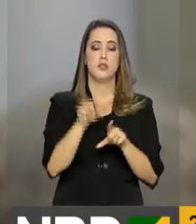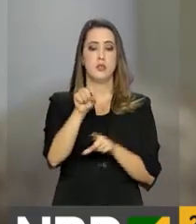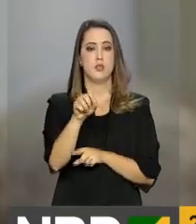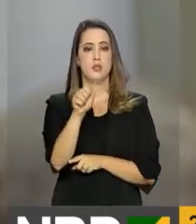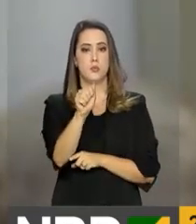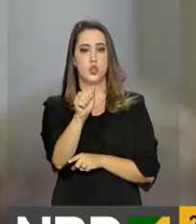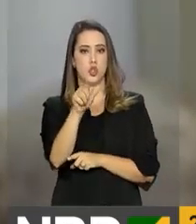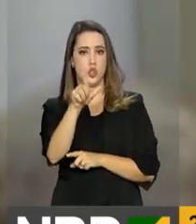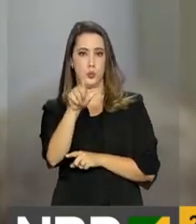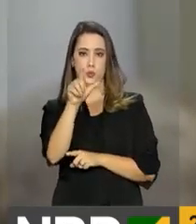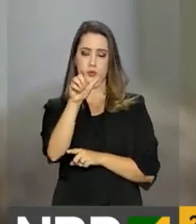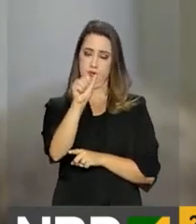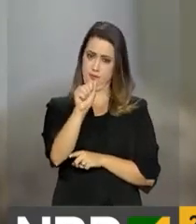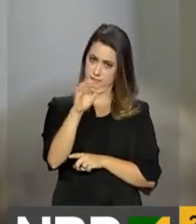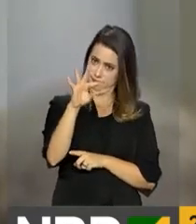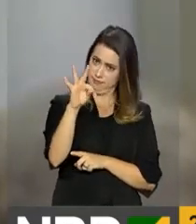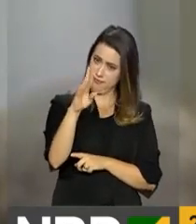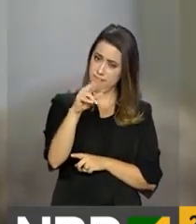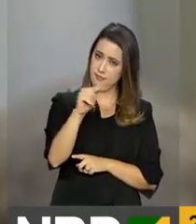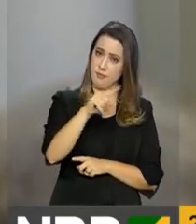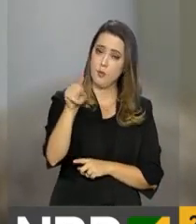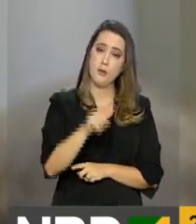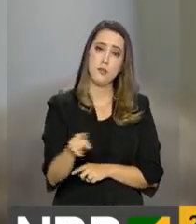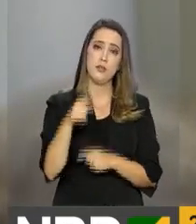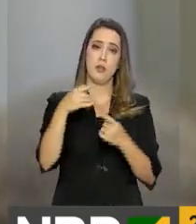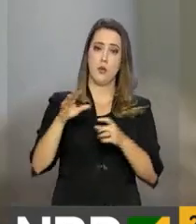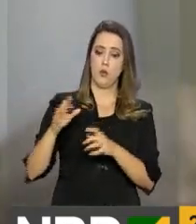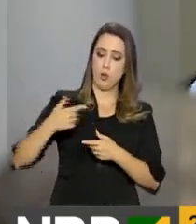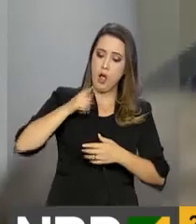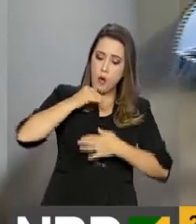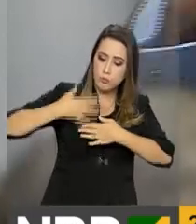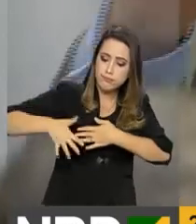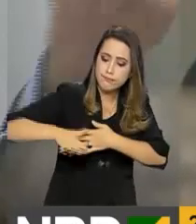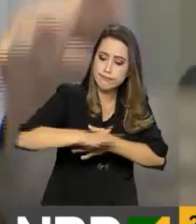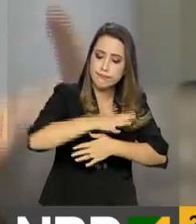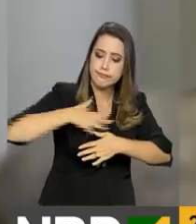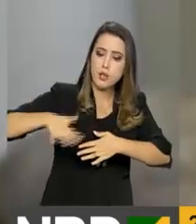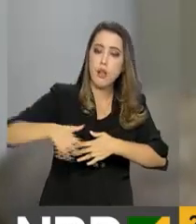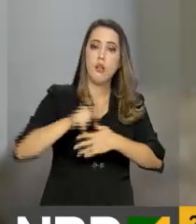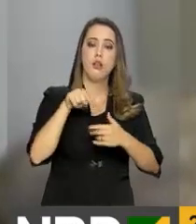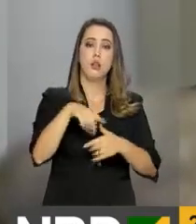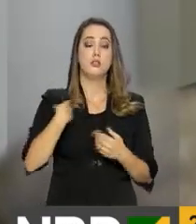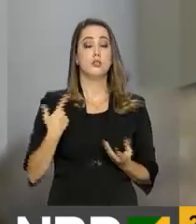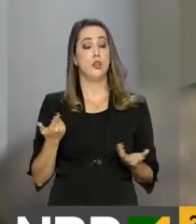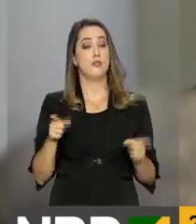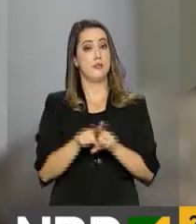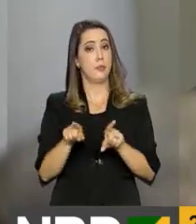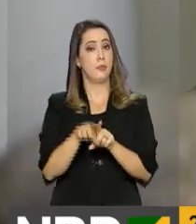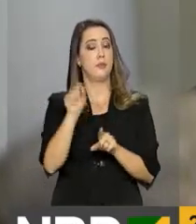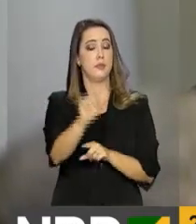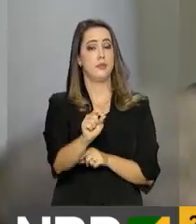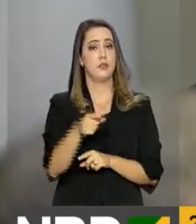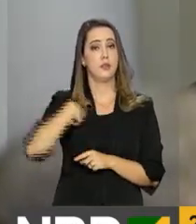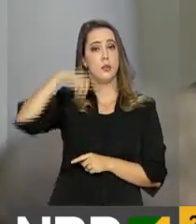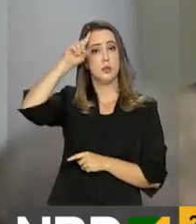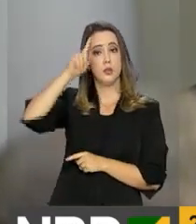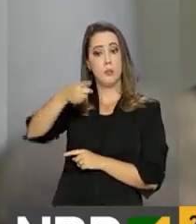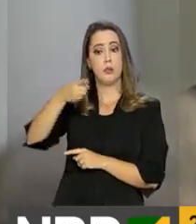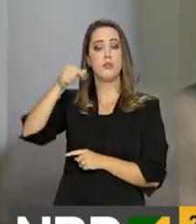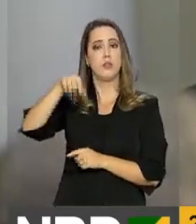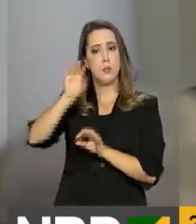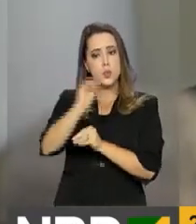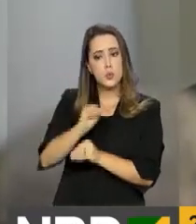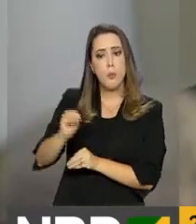Alcatrazes, não sei bem como é que chama aquilo, é a Ilha de Alcatrazes, né? Nós adotamos como reserva